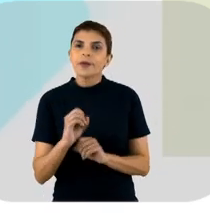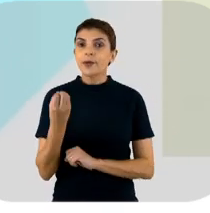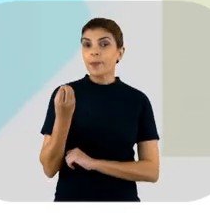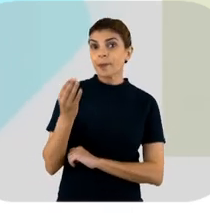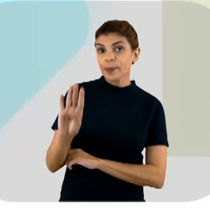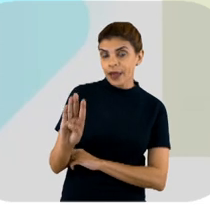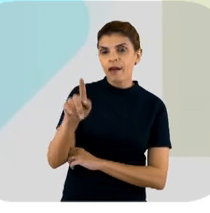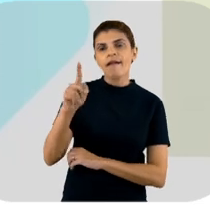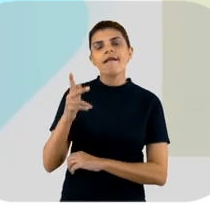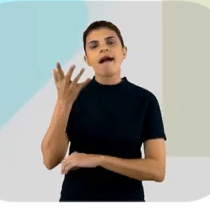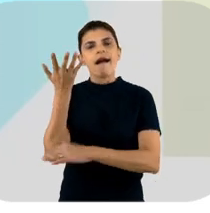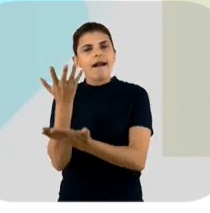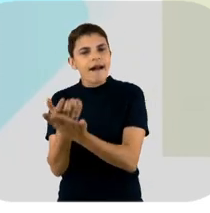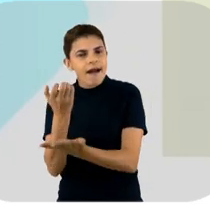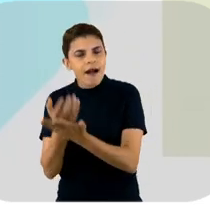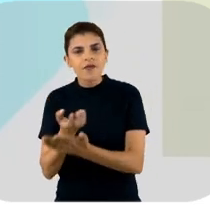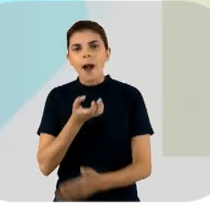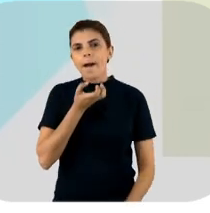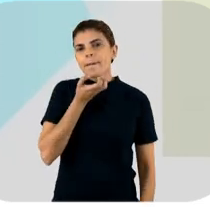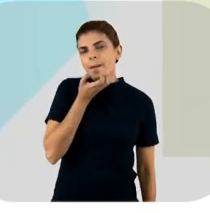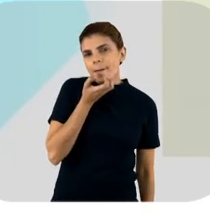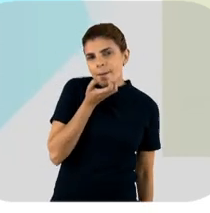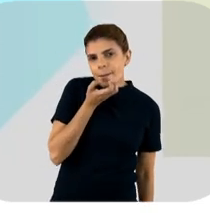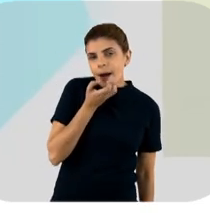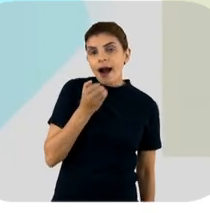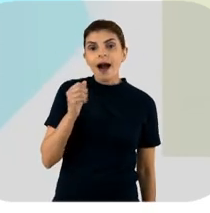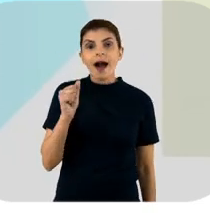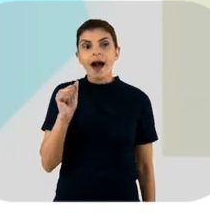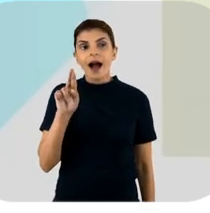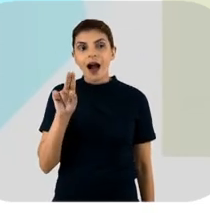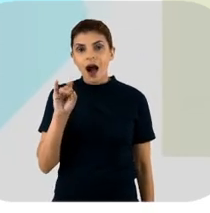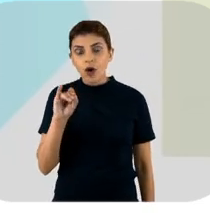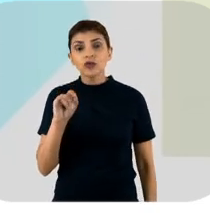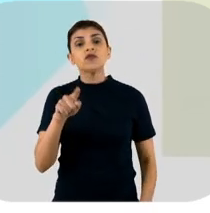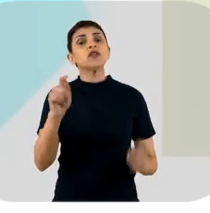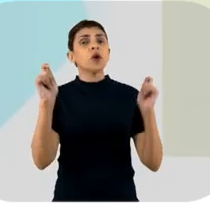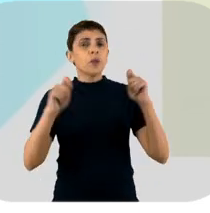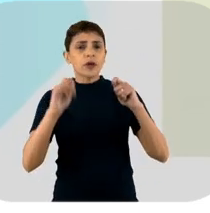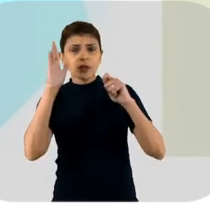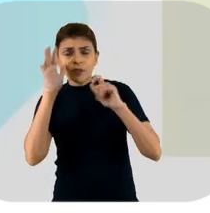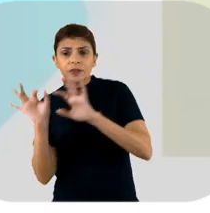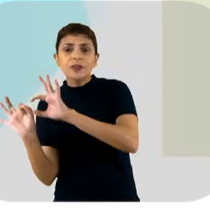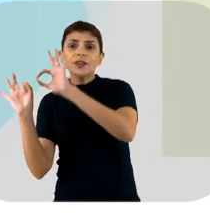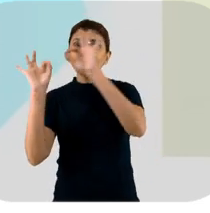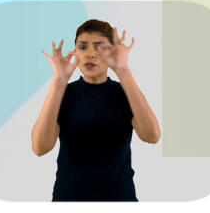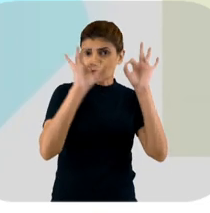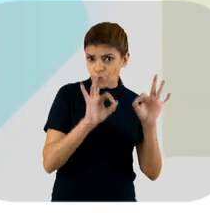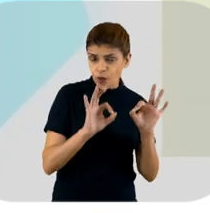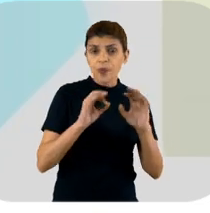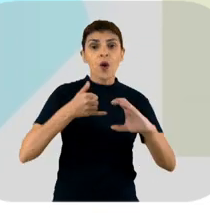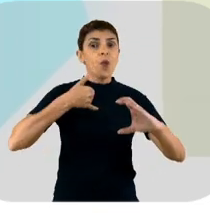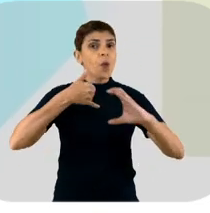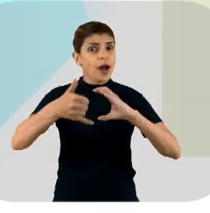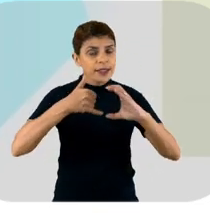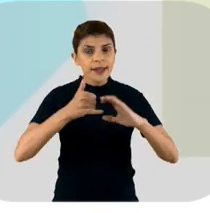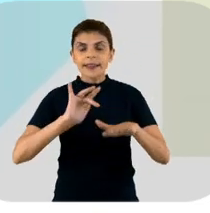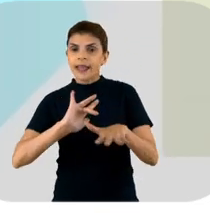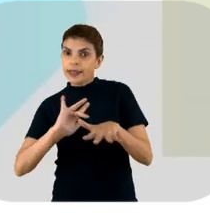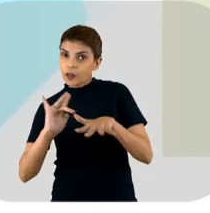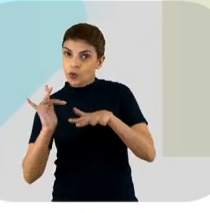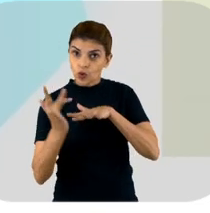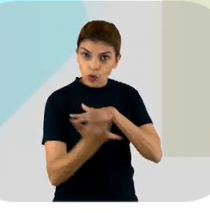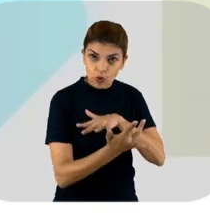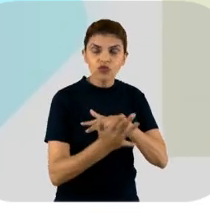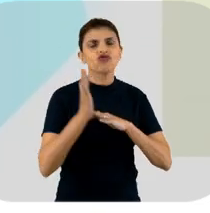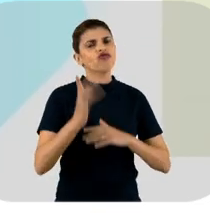ele. Você grava um áudio, ou você manda uma coisa por WhatsApp, enfim, usar as redes